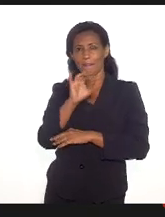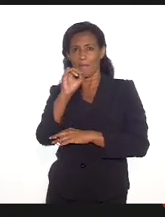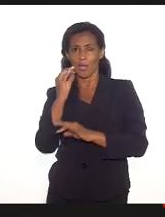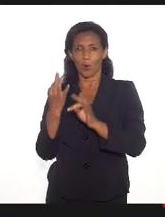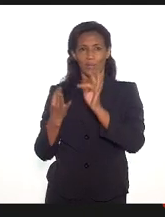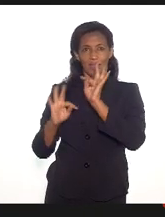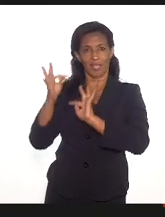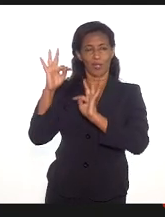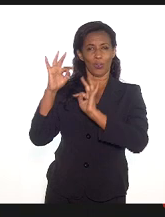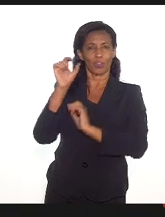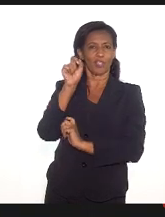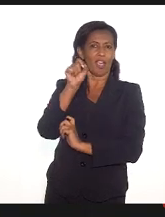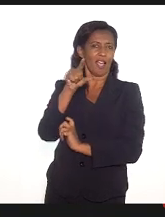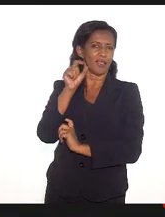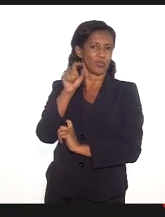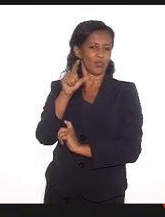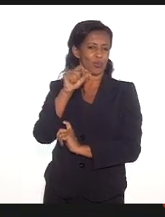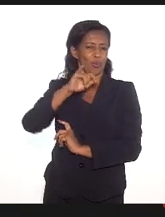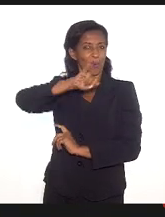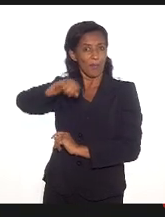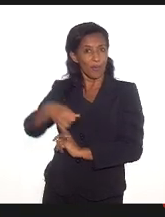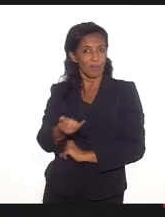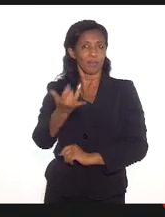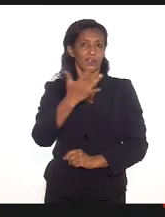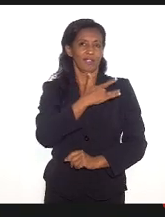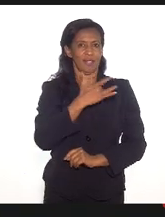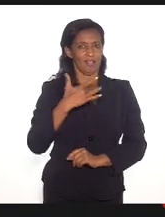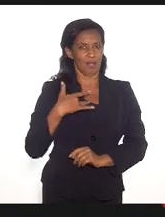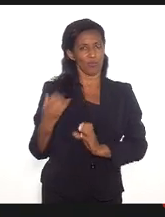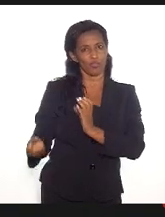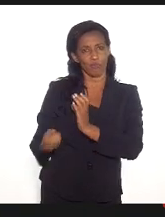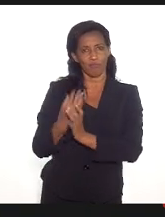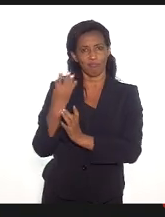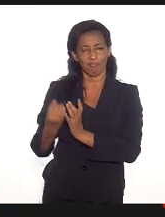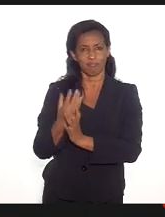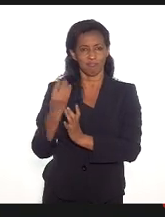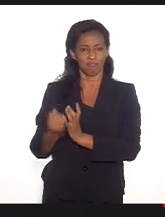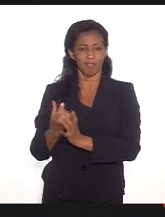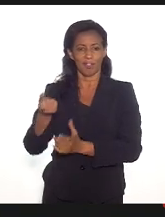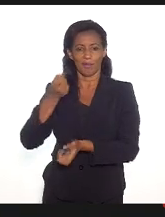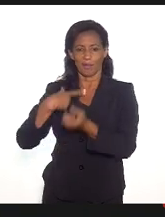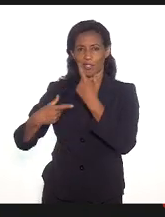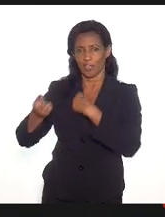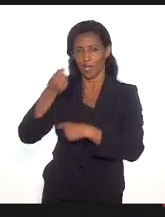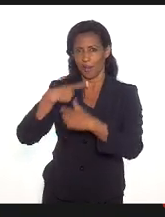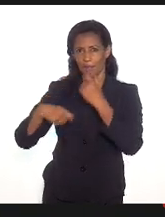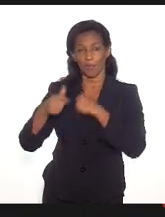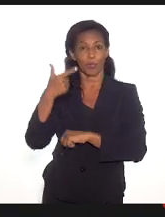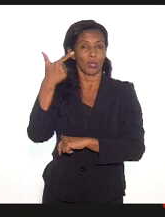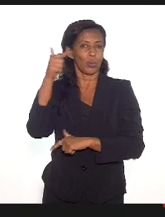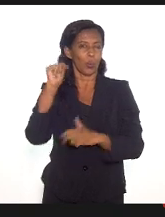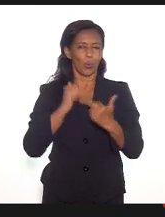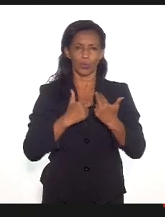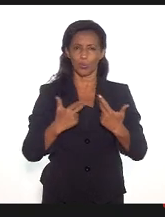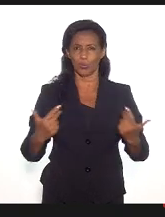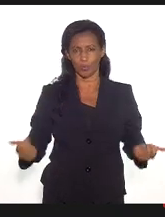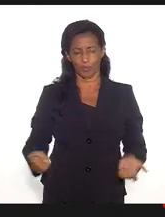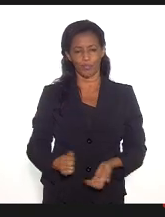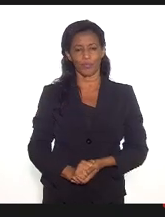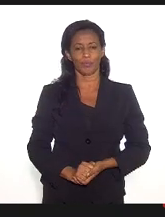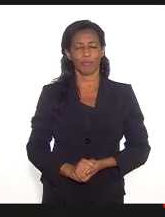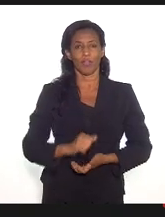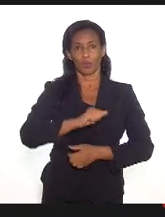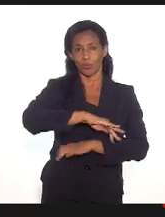azul, inclusive em proveito da saúde, na produção de fármacos, dentre outras atividades.